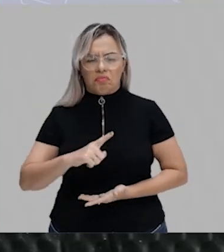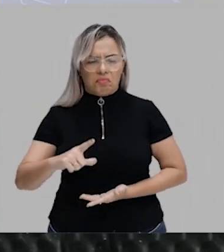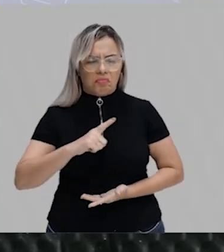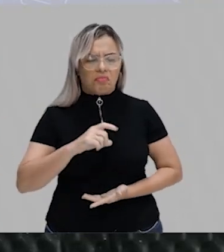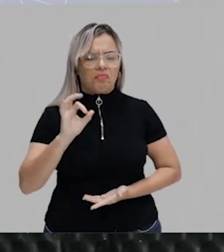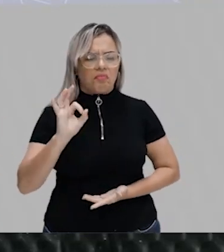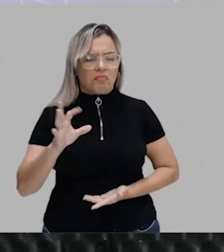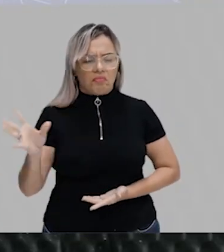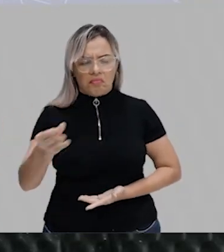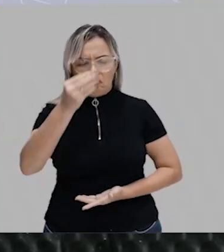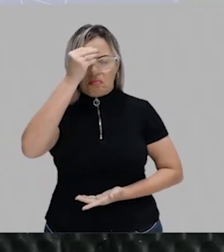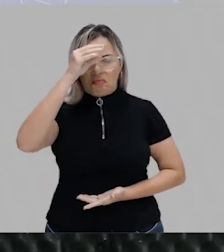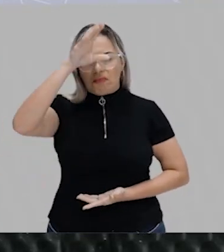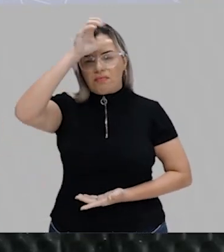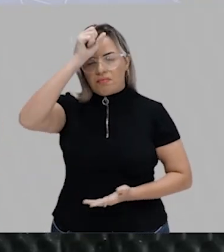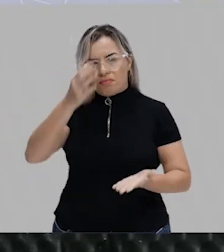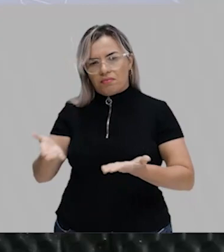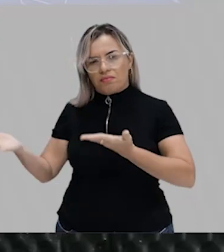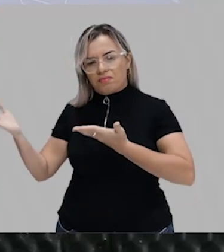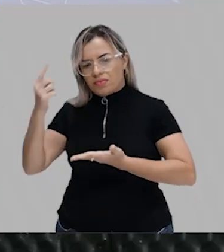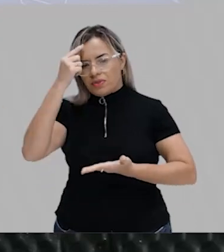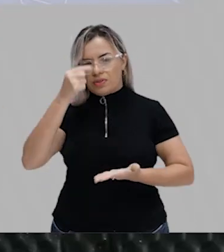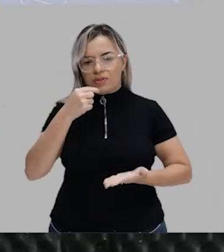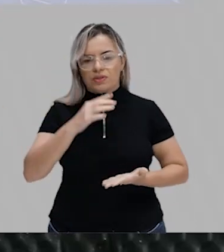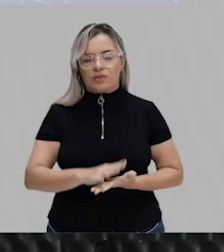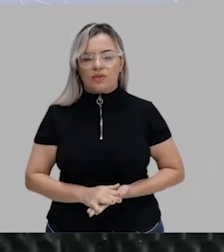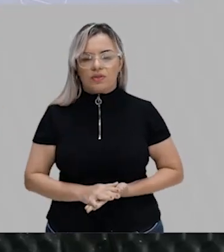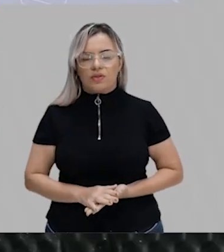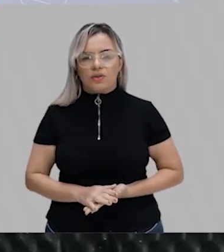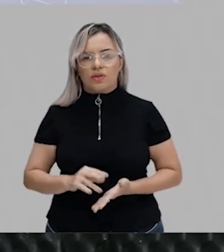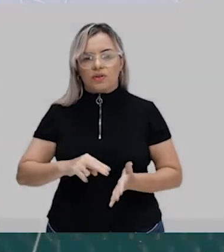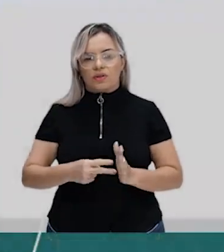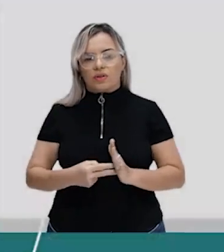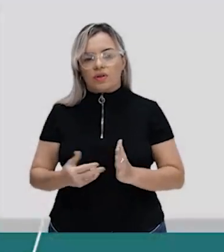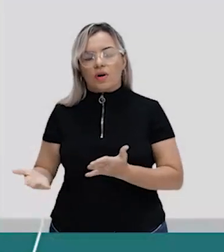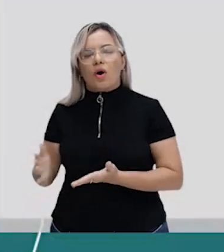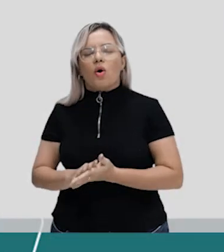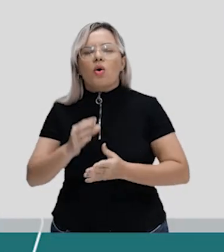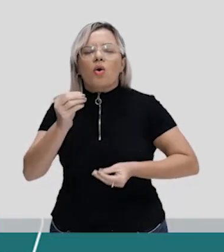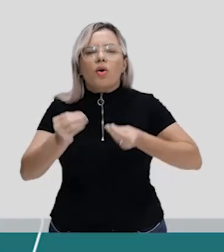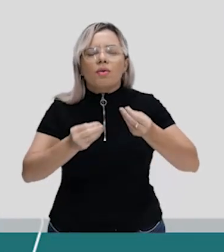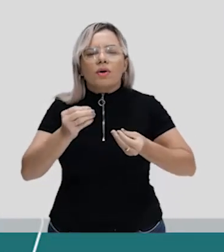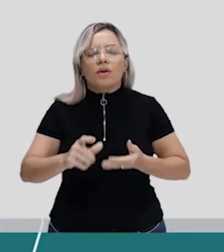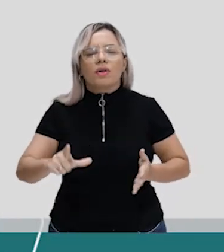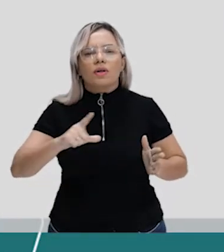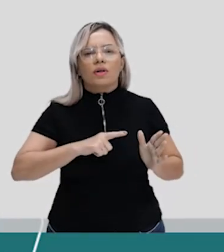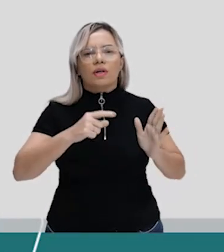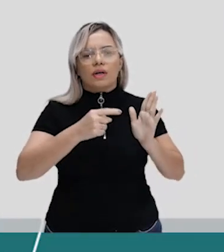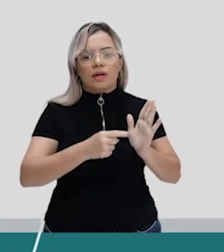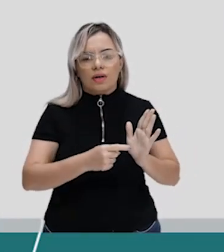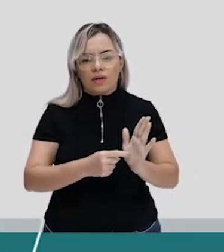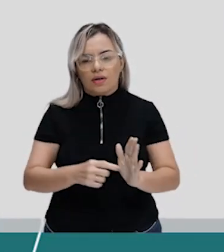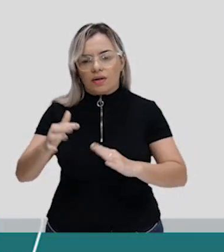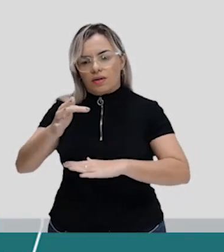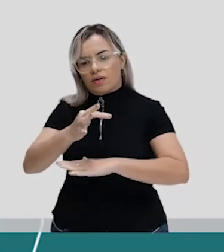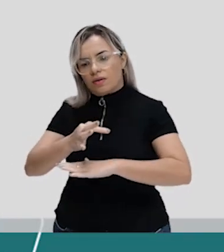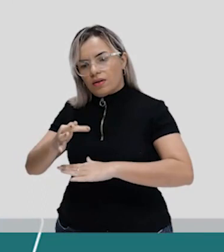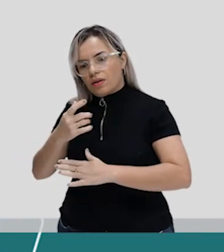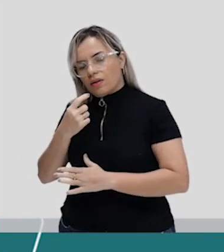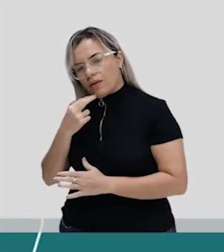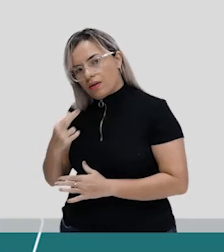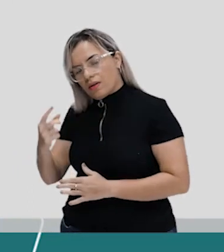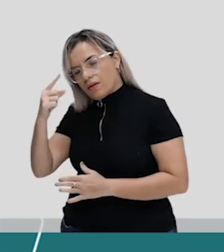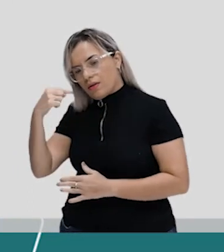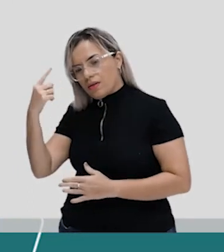já aprenderam esse pedacinho bem aí. Então, como que eu devo me apresentar formalmente em espanhol? Vamos acompanhar esse diálogo